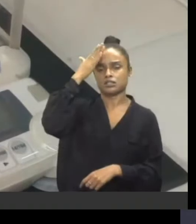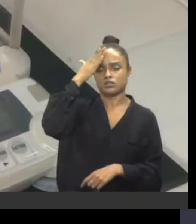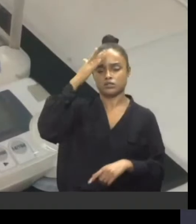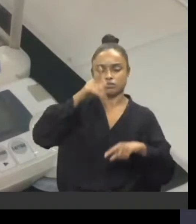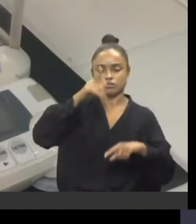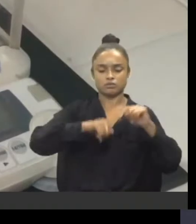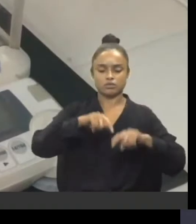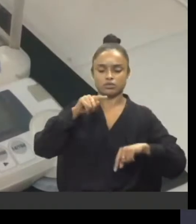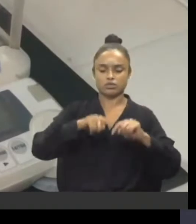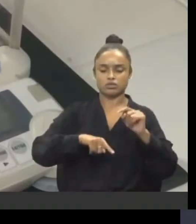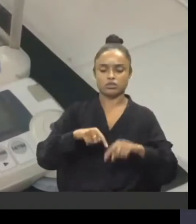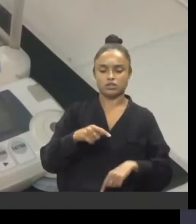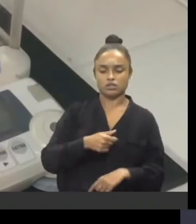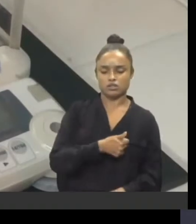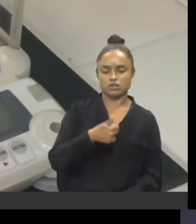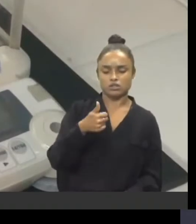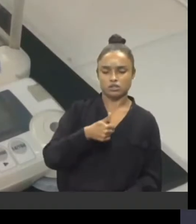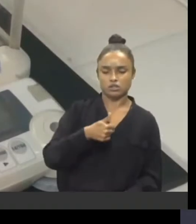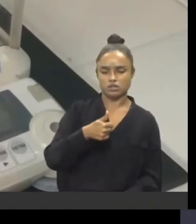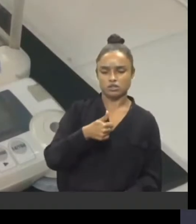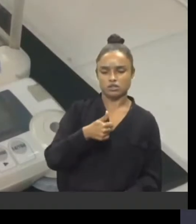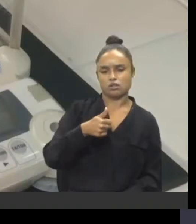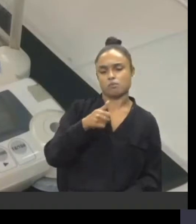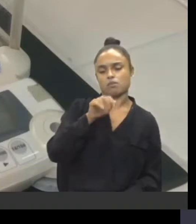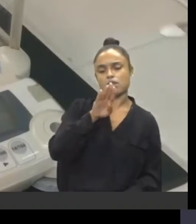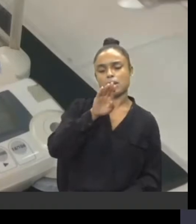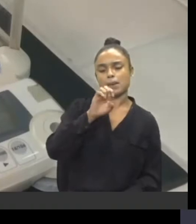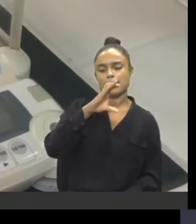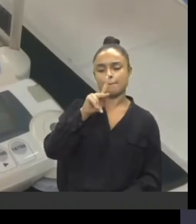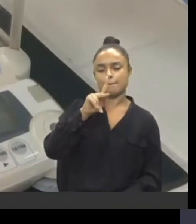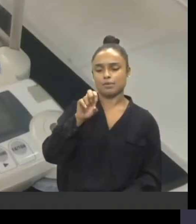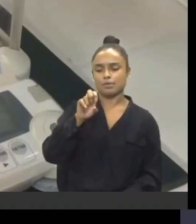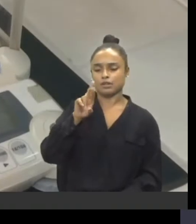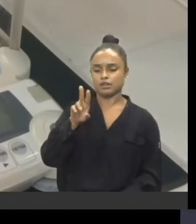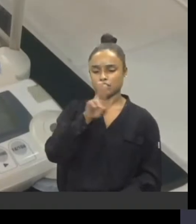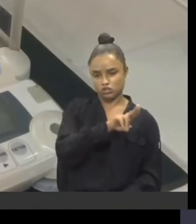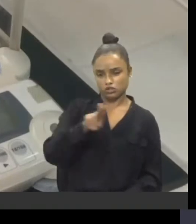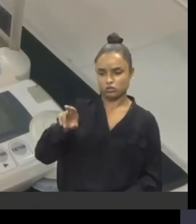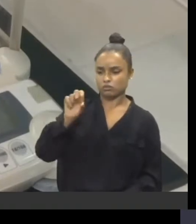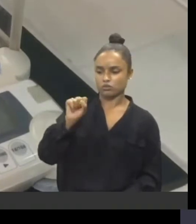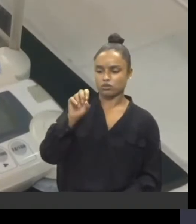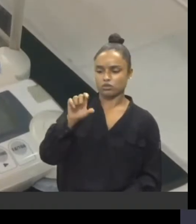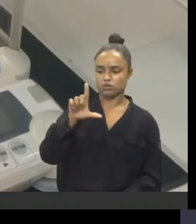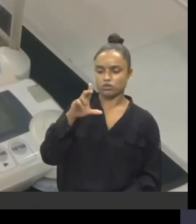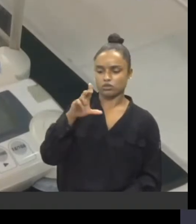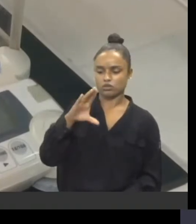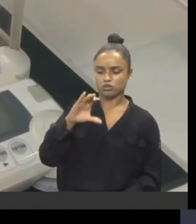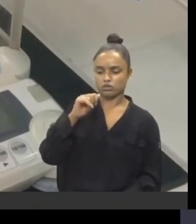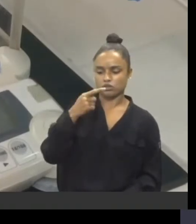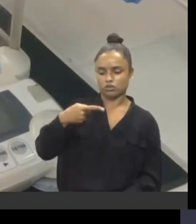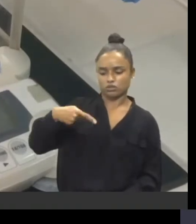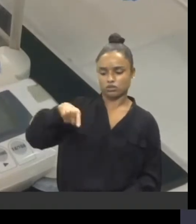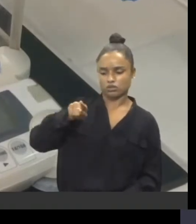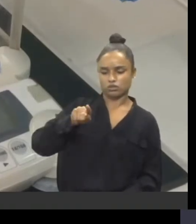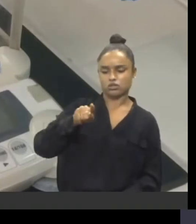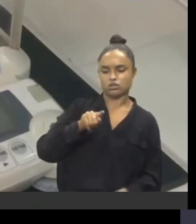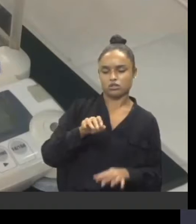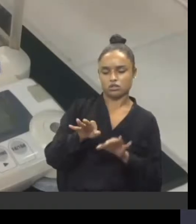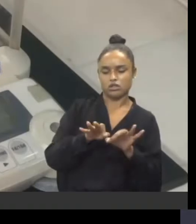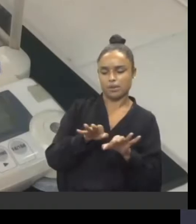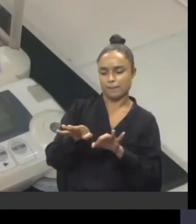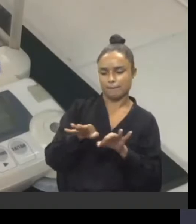dos materiais. Então nós vamos marcar, por exemplo, o becker com o nome da solução que está sendo preparada. Então nós temos ali solução